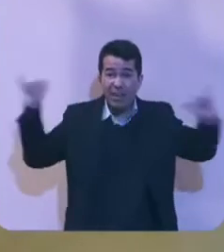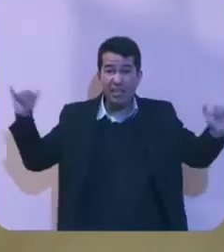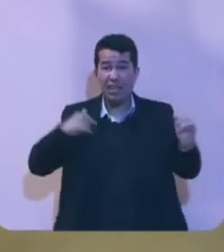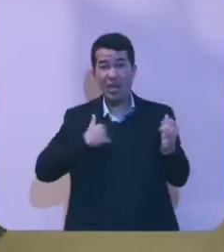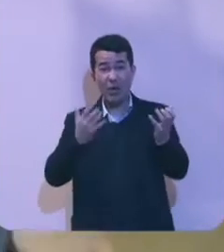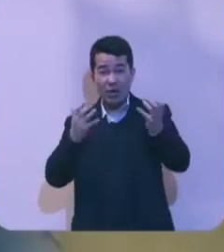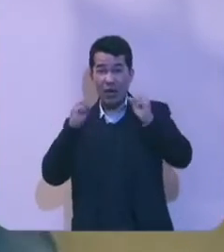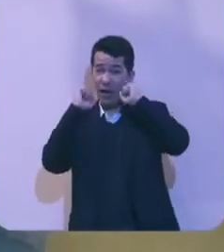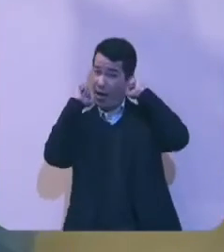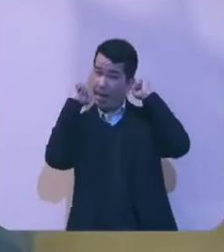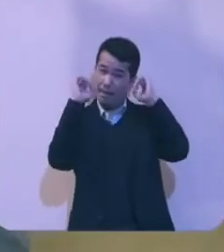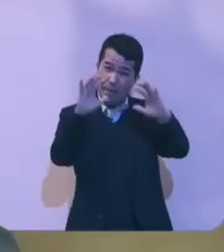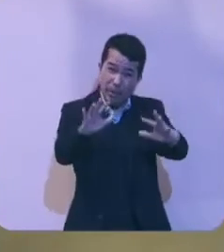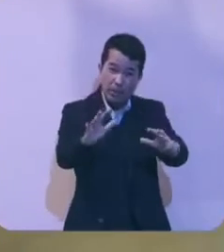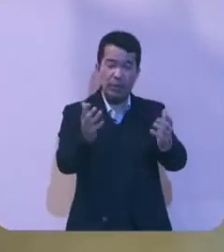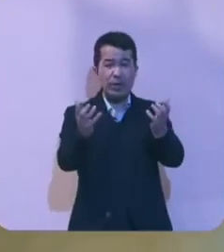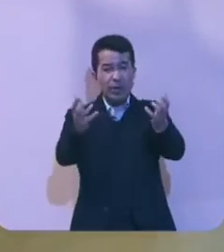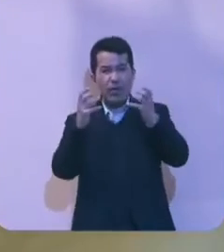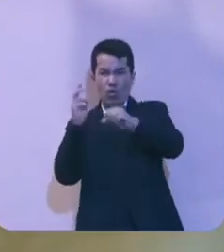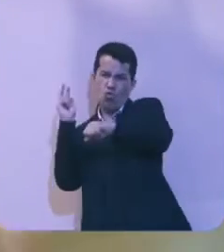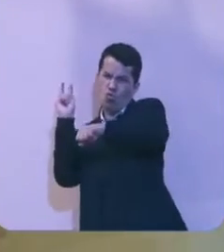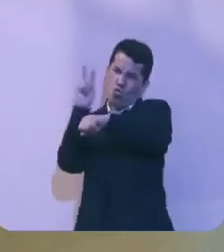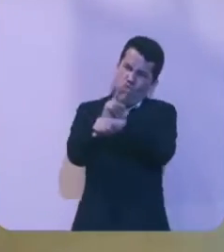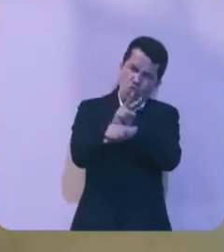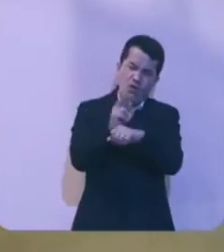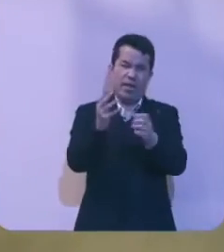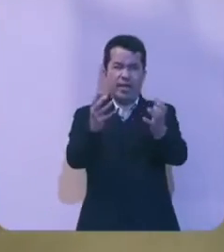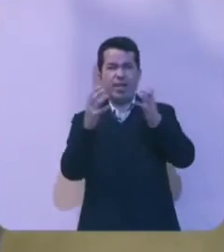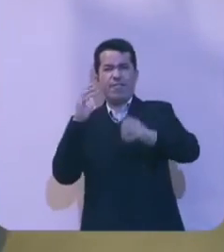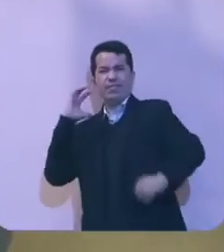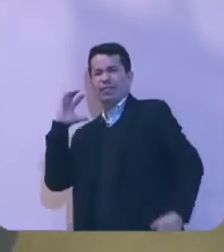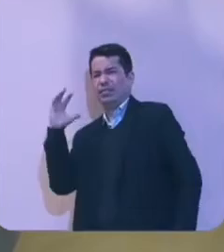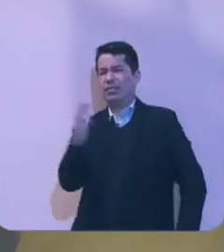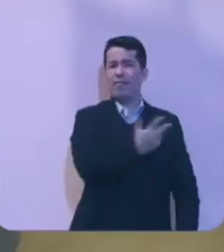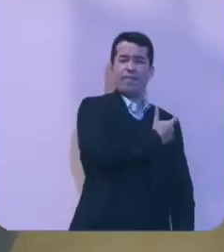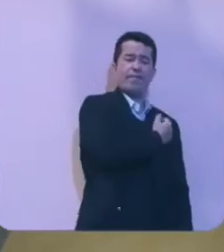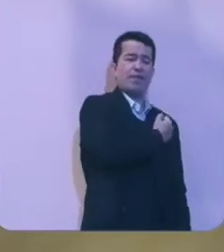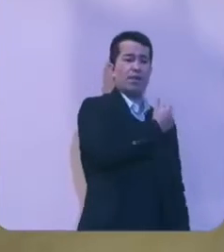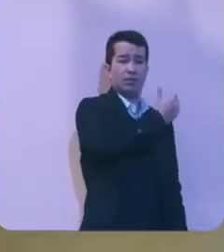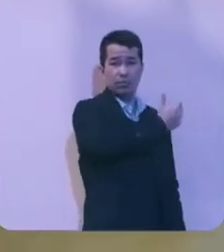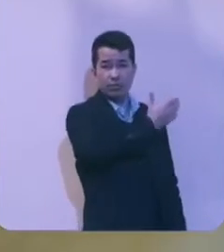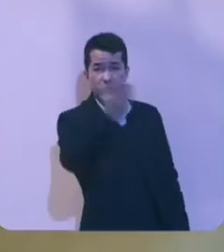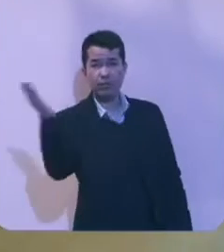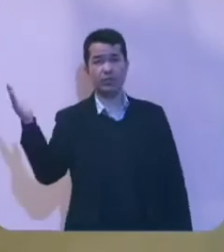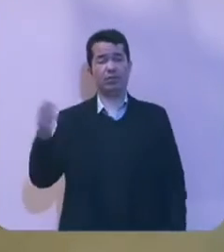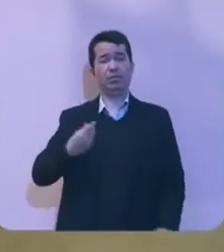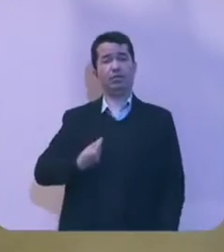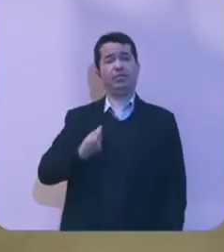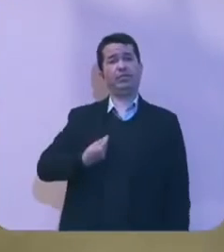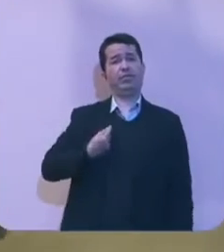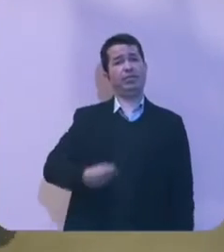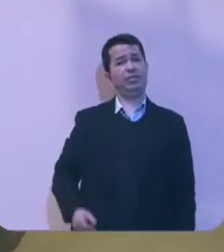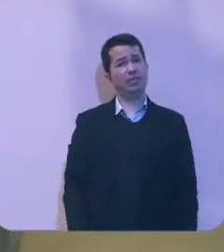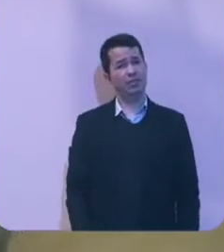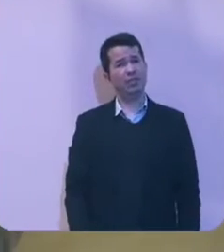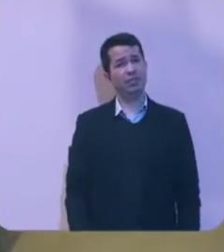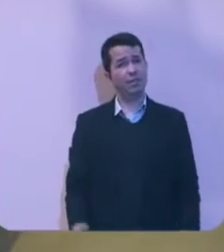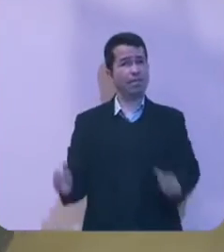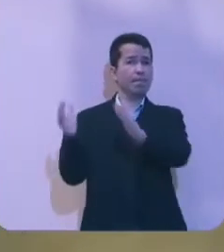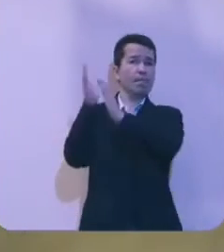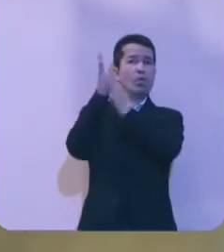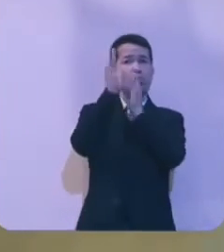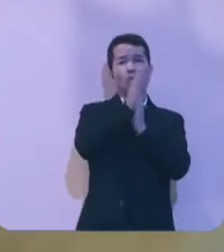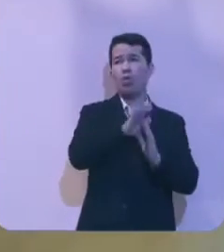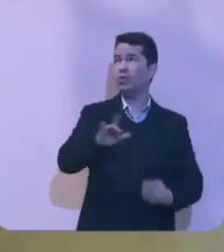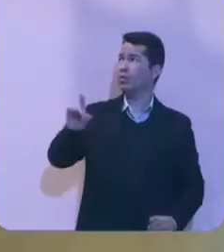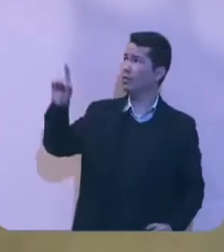protetor. Que amor é esse? Louve a Deus por isso. Louve a Deus pela soberana vontade dEle.